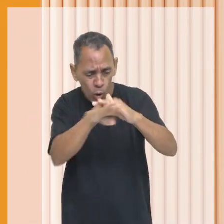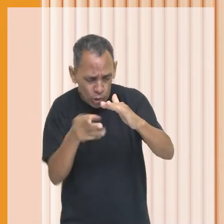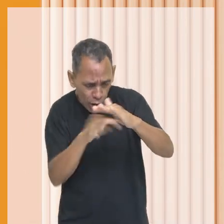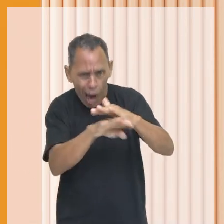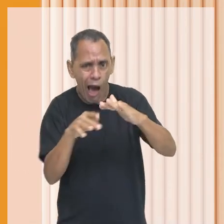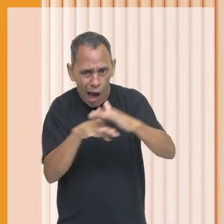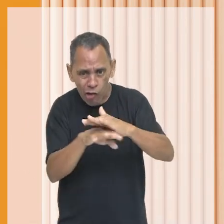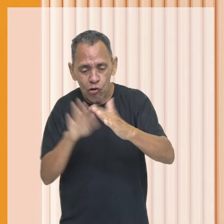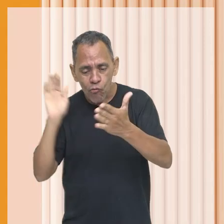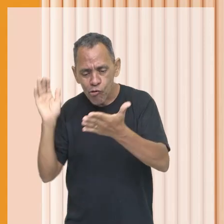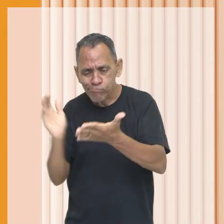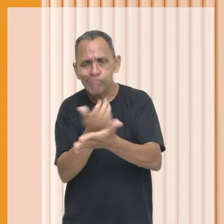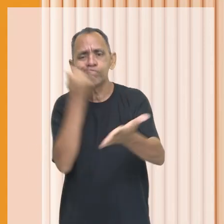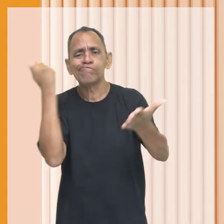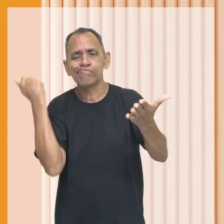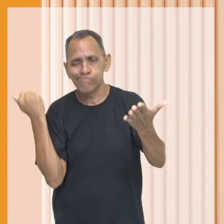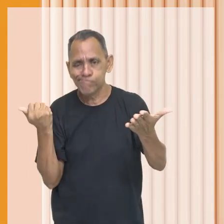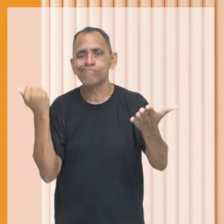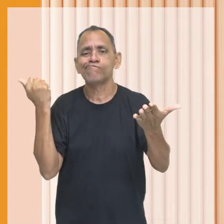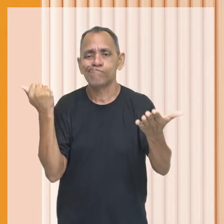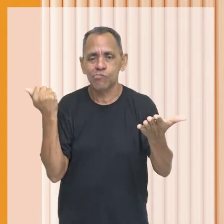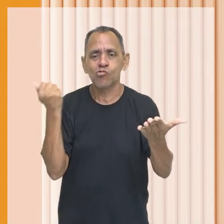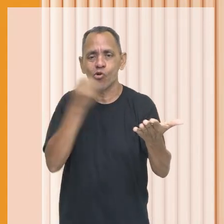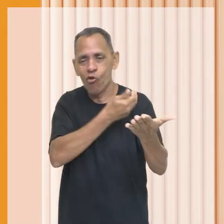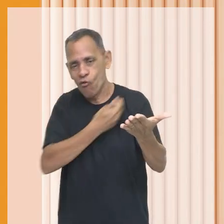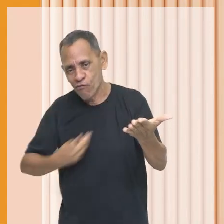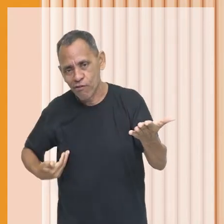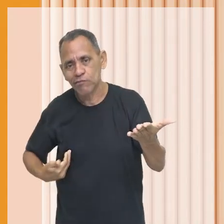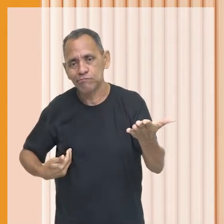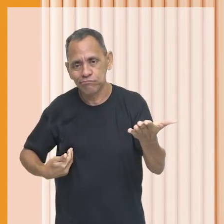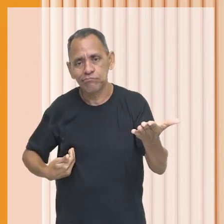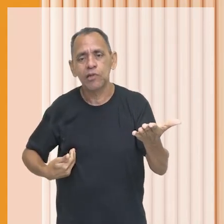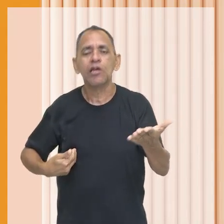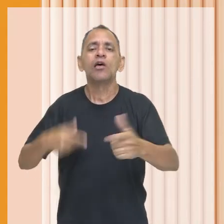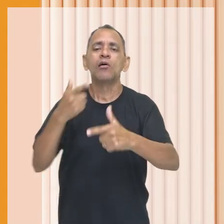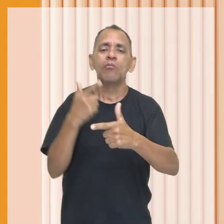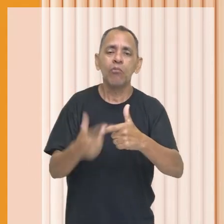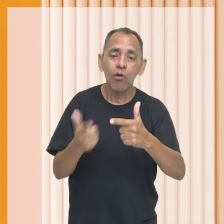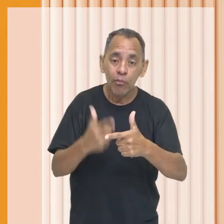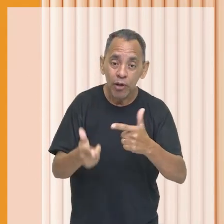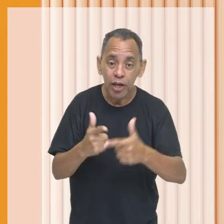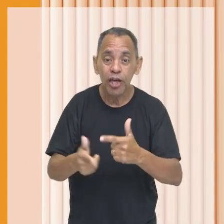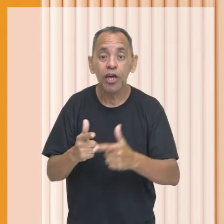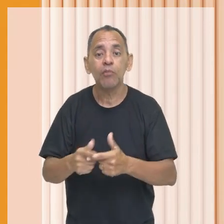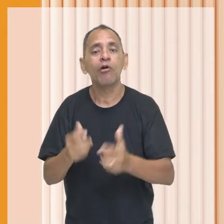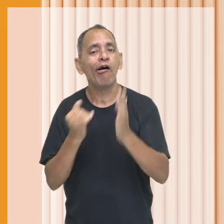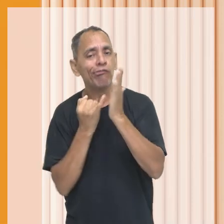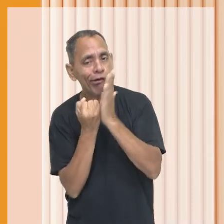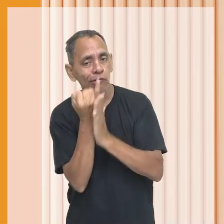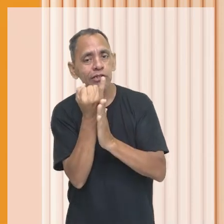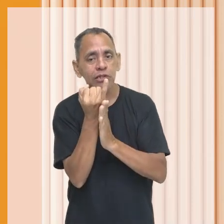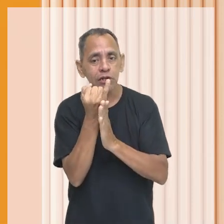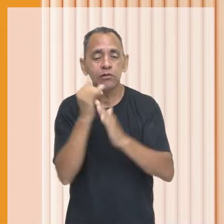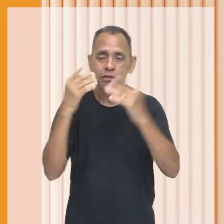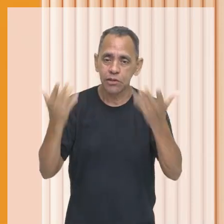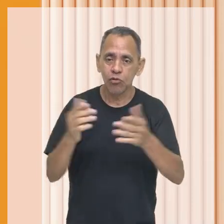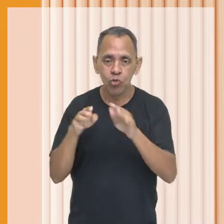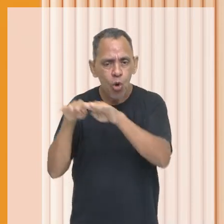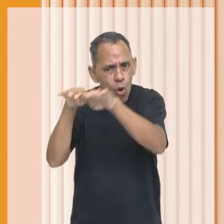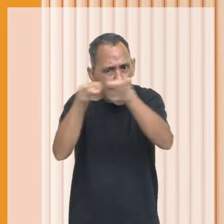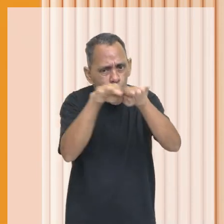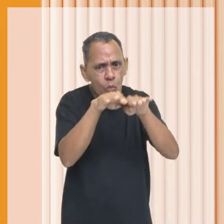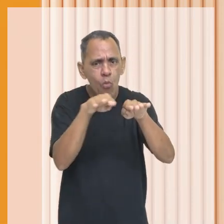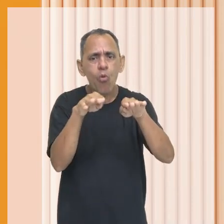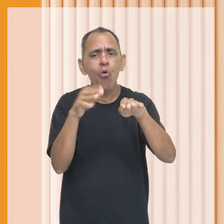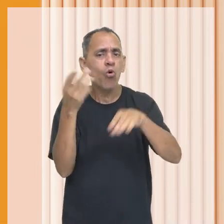tentar sanar o problema da inflação. Então foi muito comum nesse período, por exemplo, ver os bancos